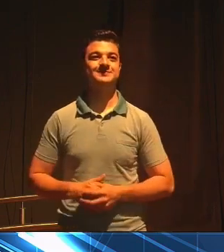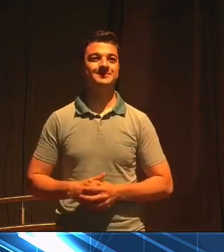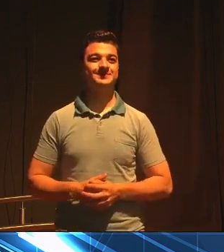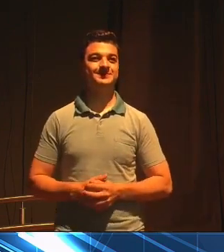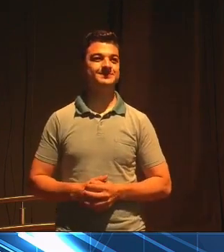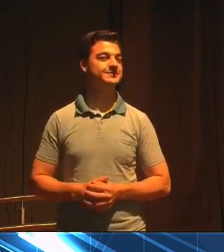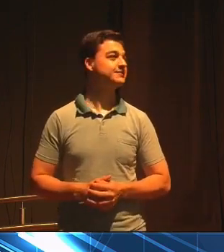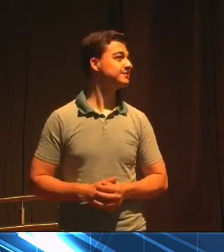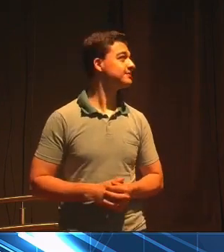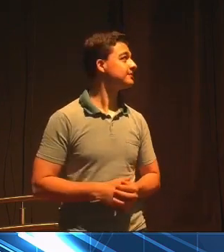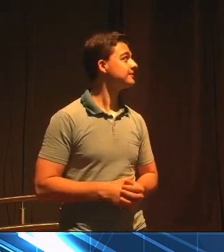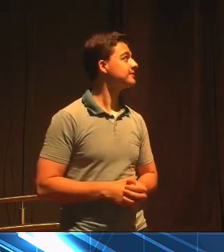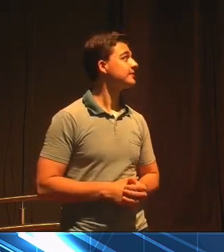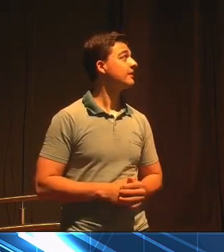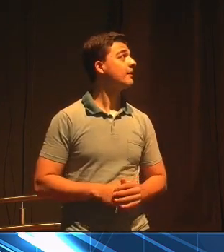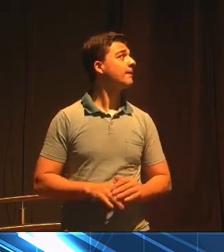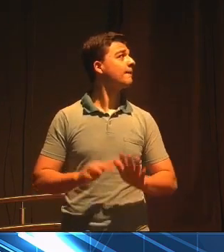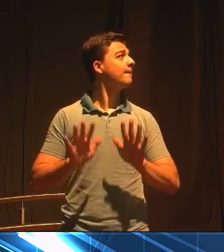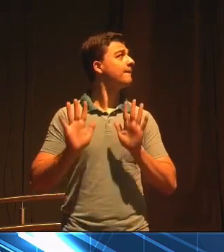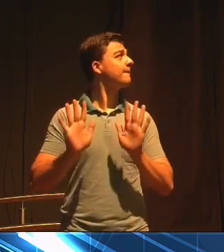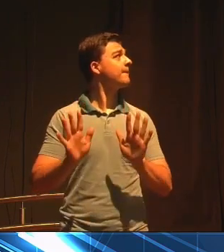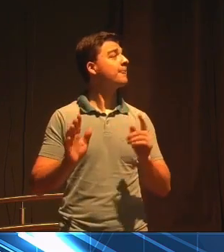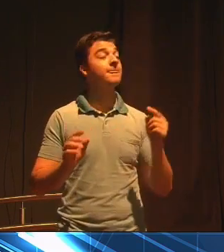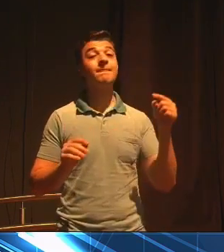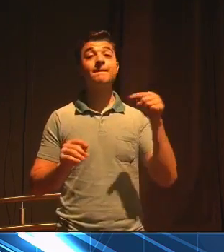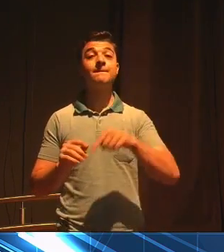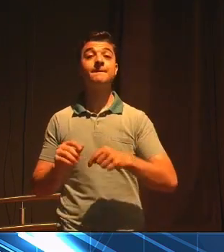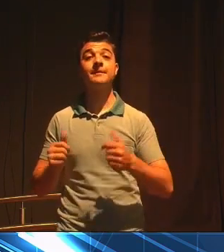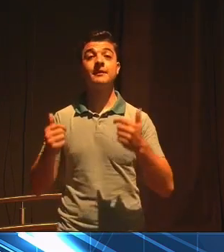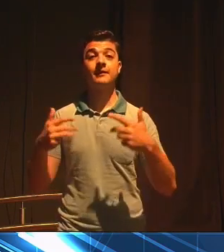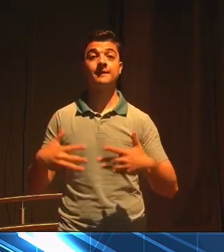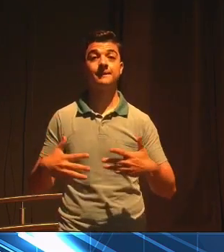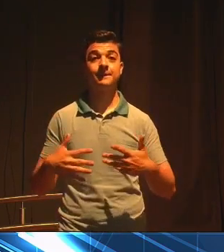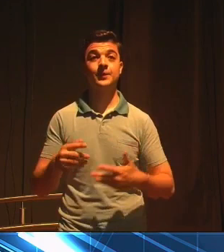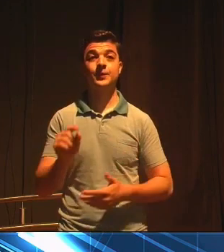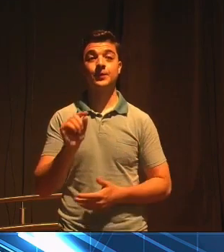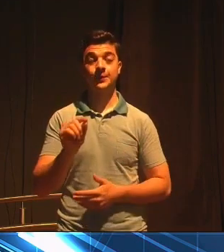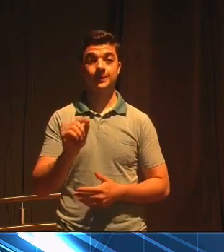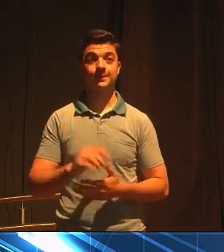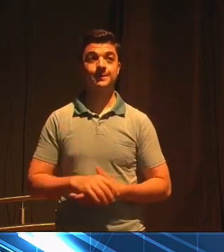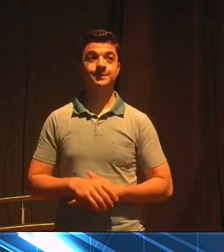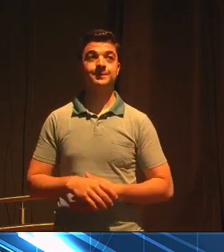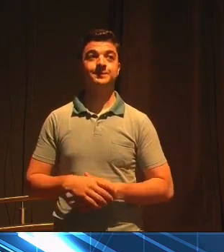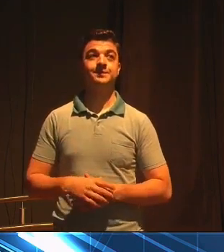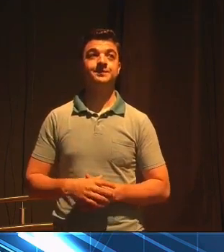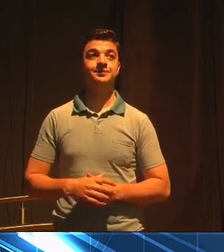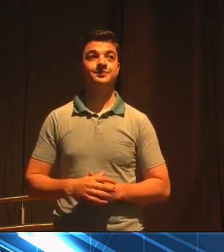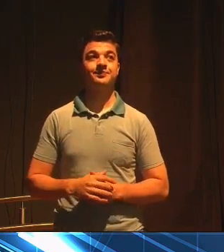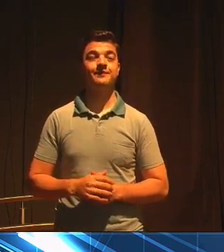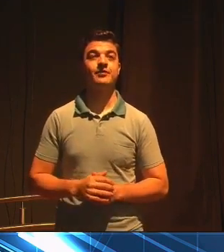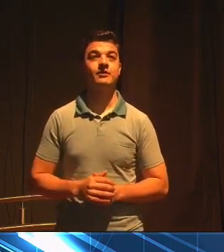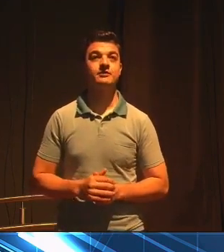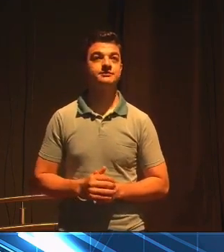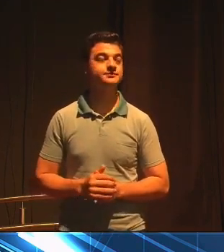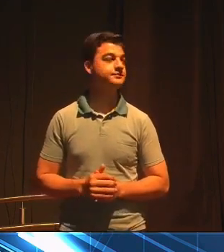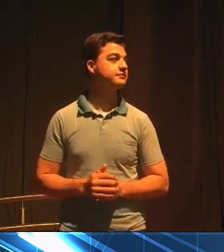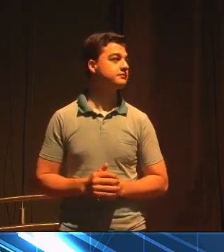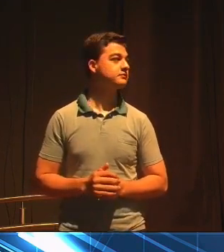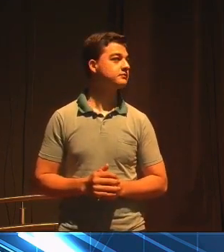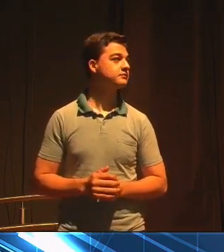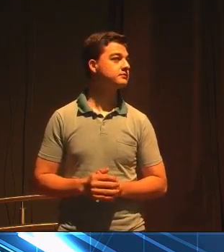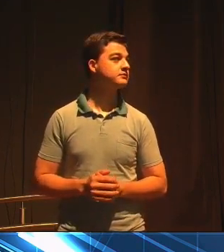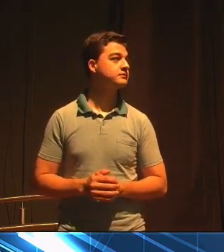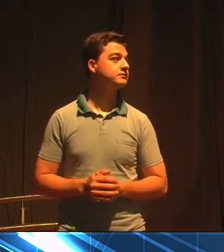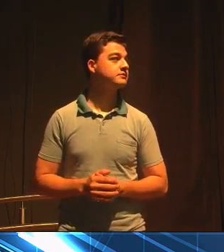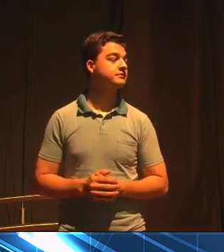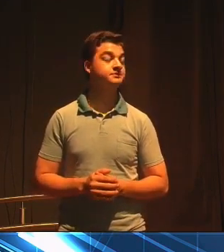sequência meio errada aí. Agora beleza. Bom, antes de falar um pouquinho do tema da palestra, eu quero começar